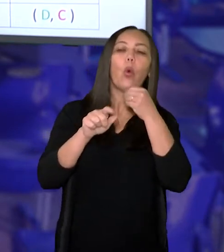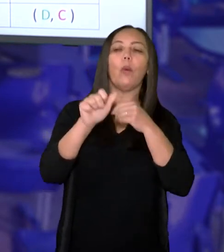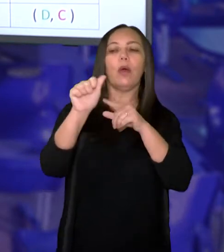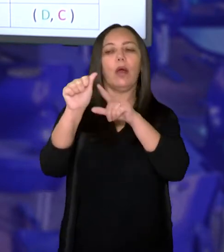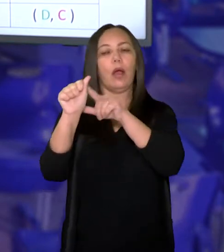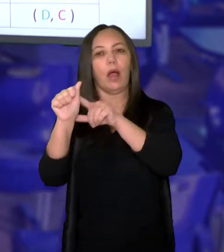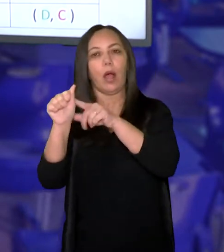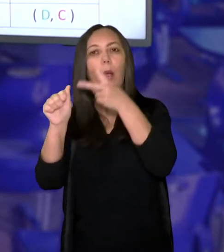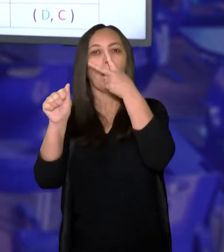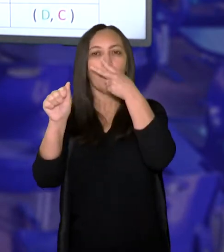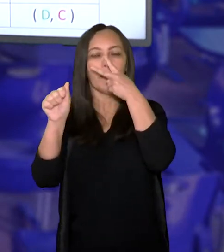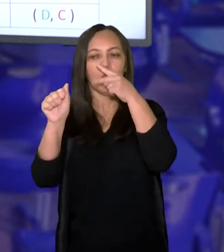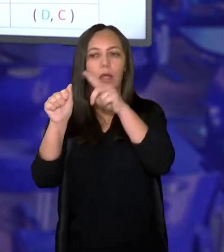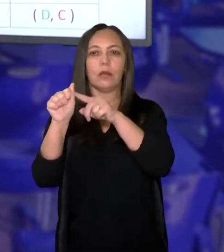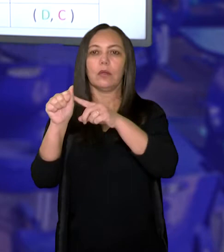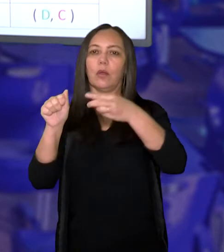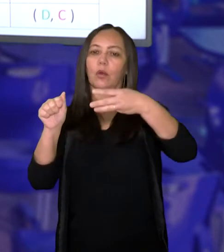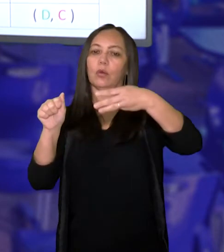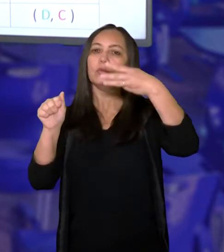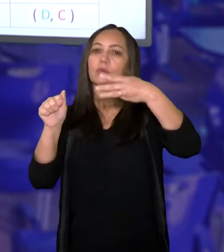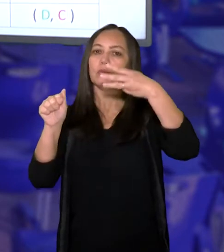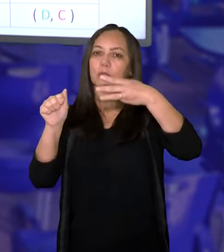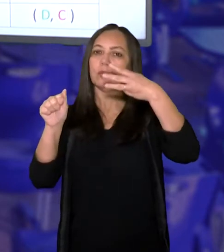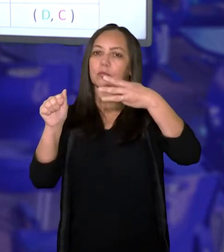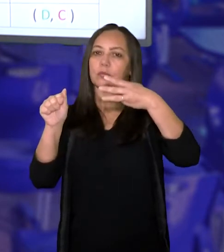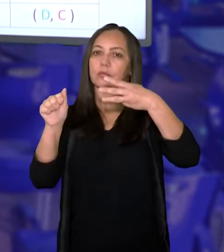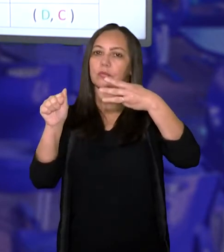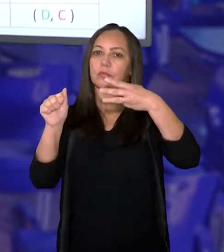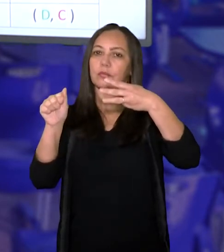candidato A com o terceiro